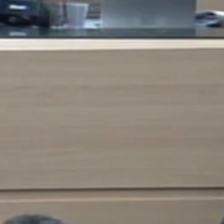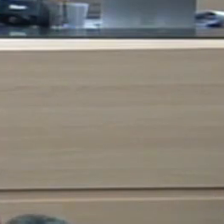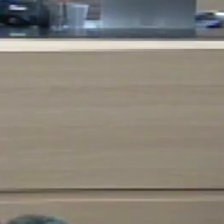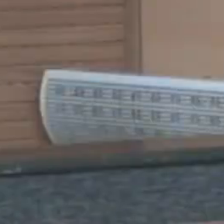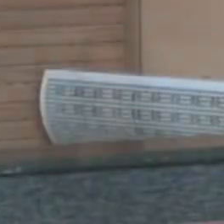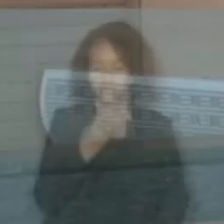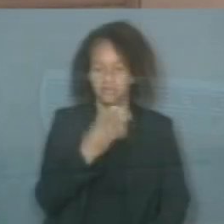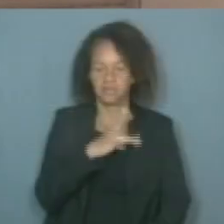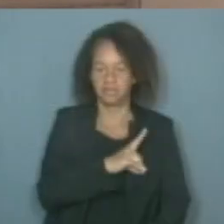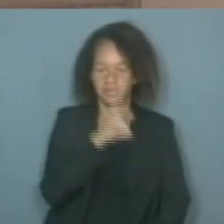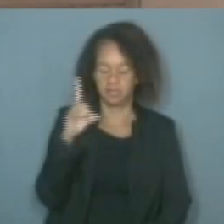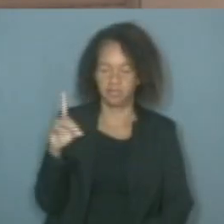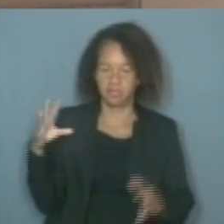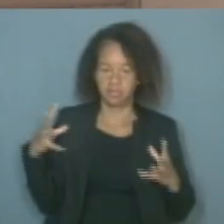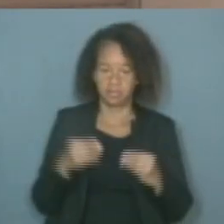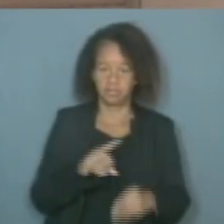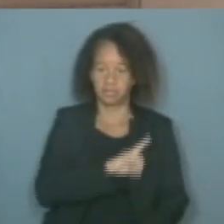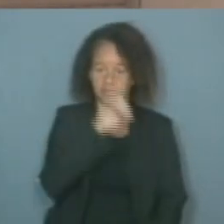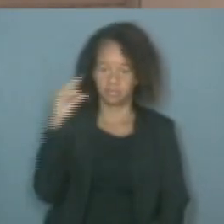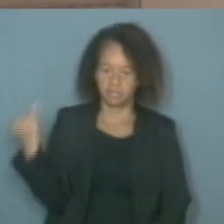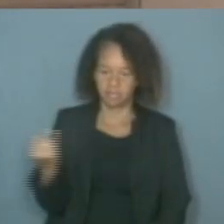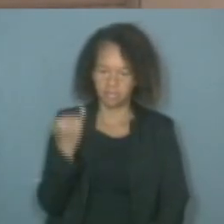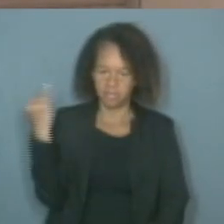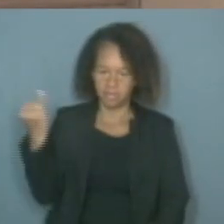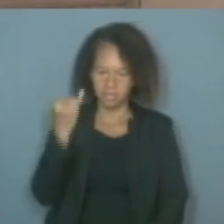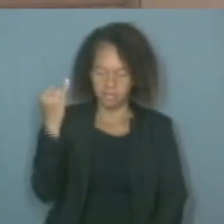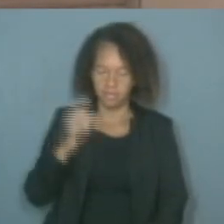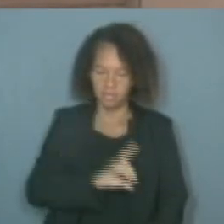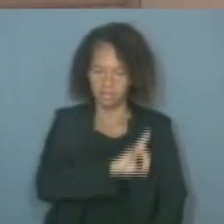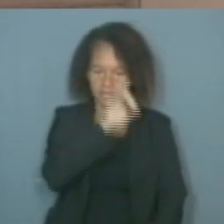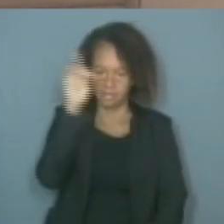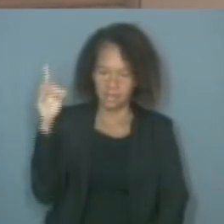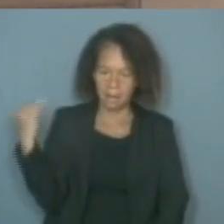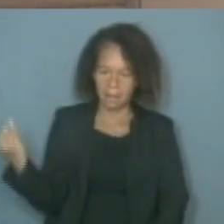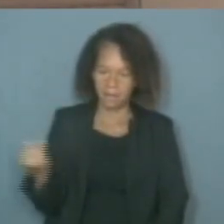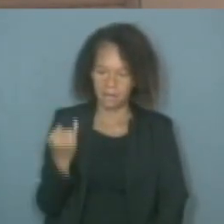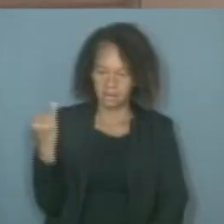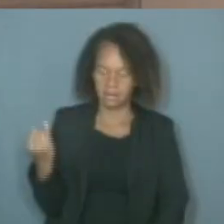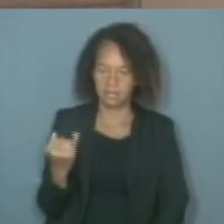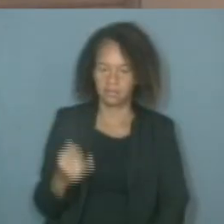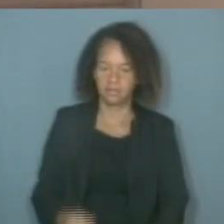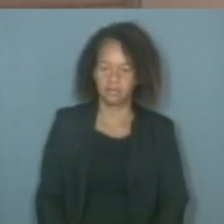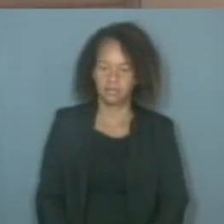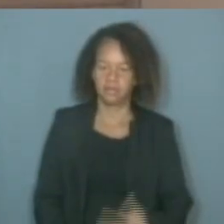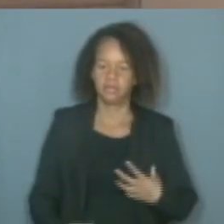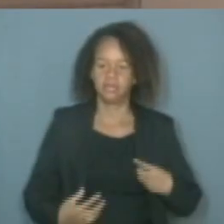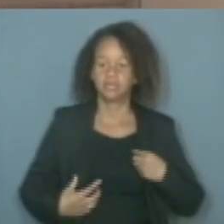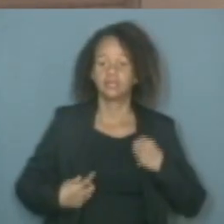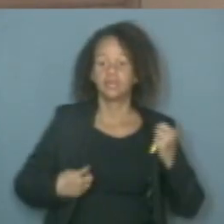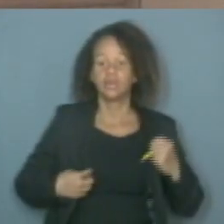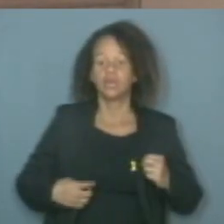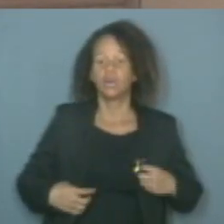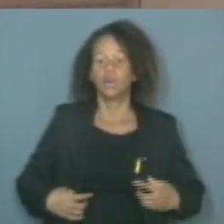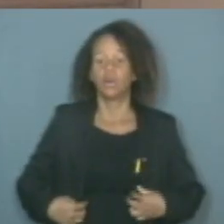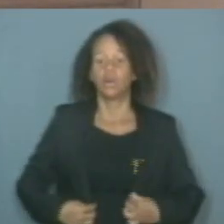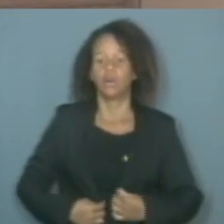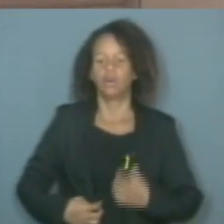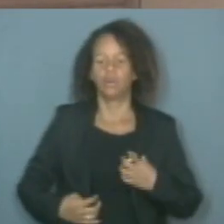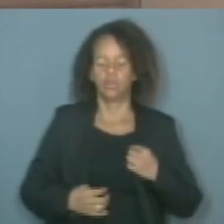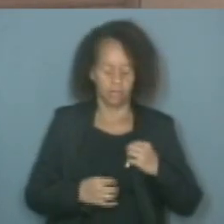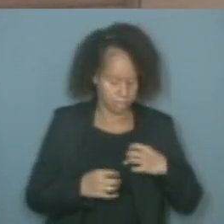Bom dia a todos. Hoje é um dia muito importante. Um dia muito importante porque o projeto